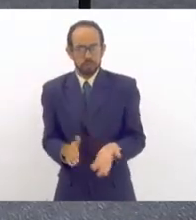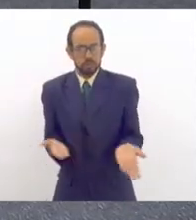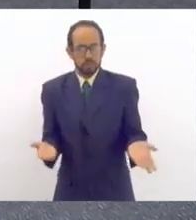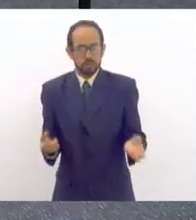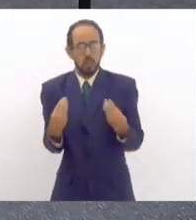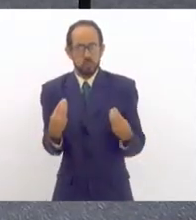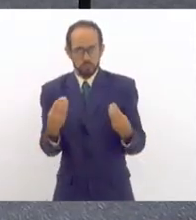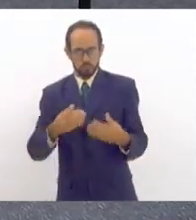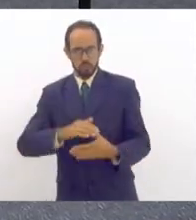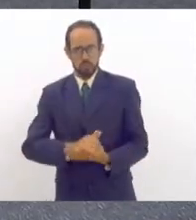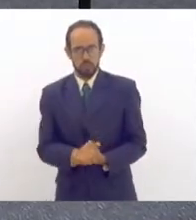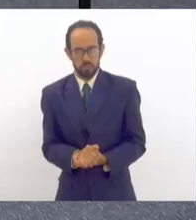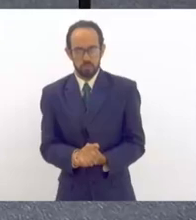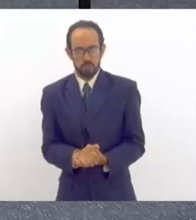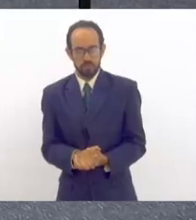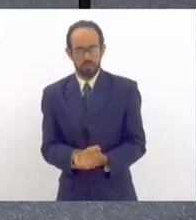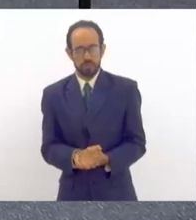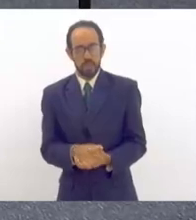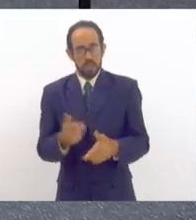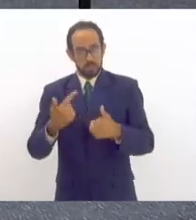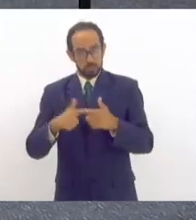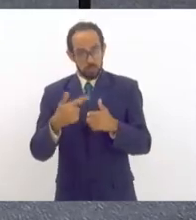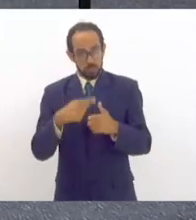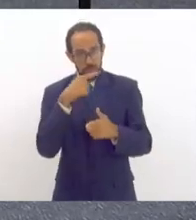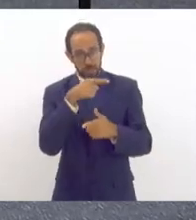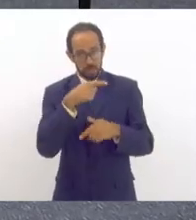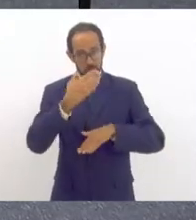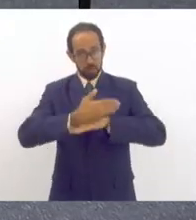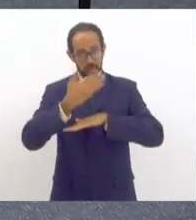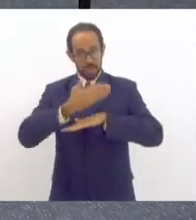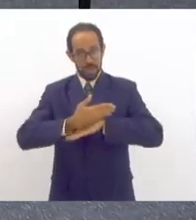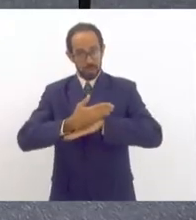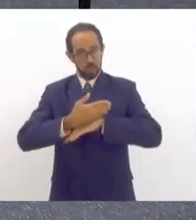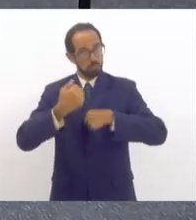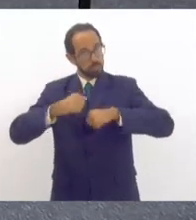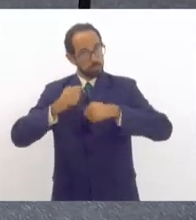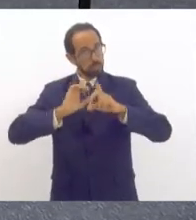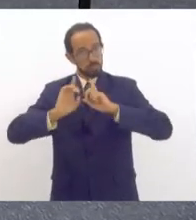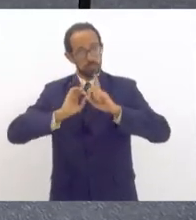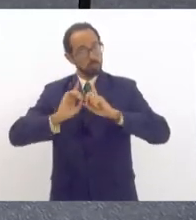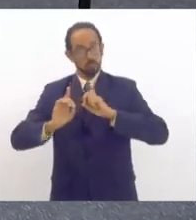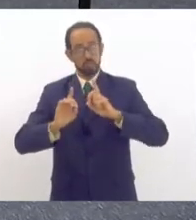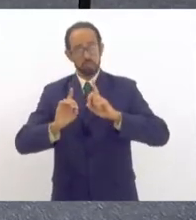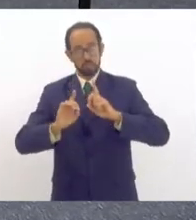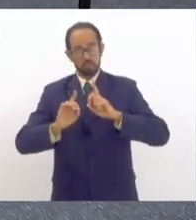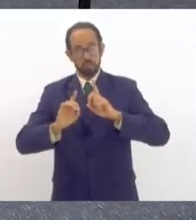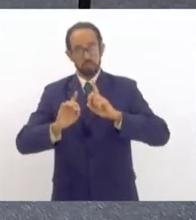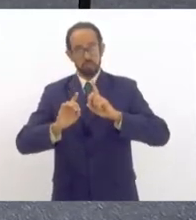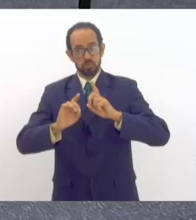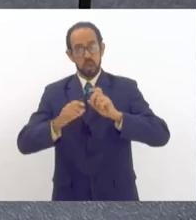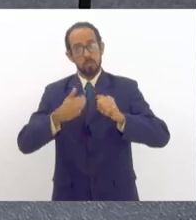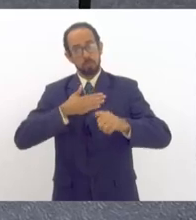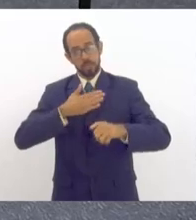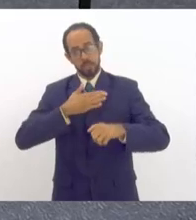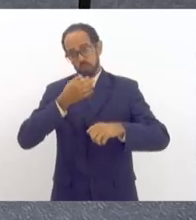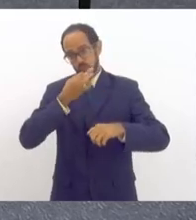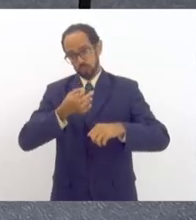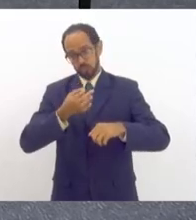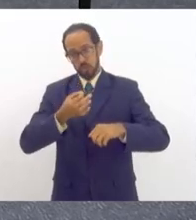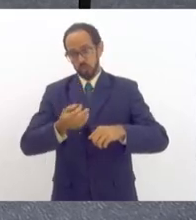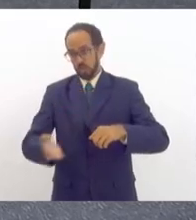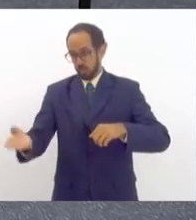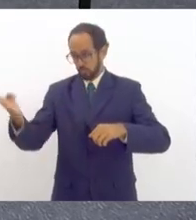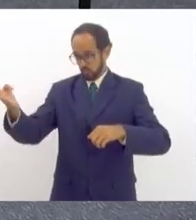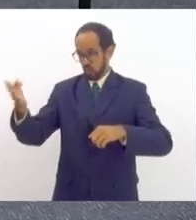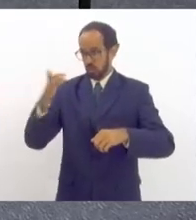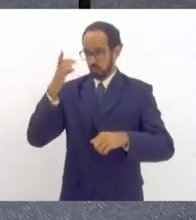vai Então essa questão do pedágio tem que ser a questão tem que ser amplamente discutida então o que eu posso sugerir a vossa excelência